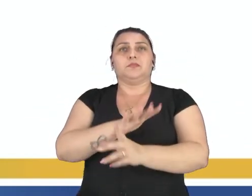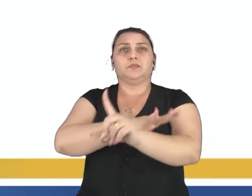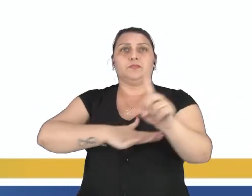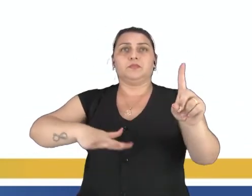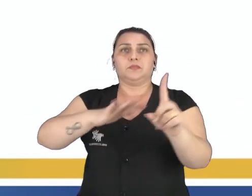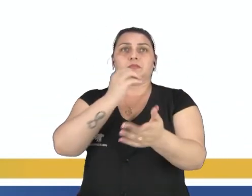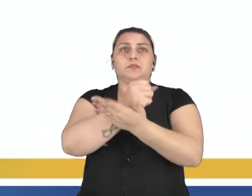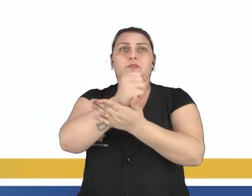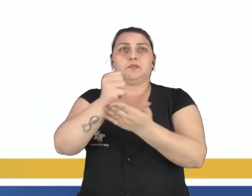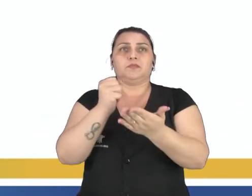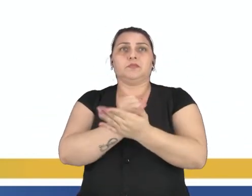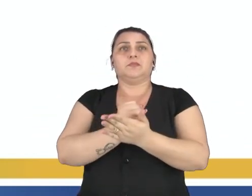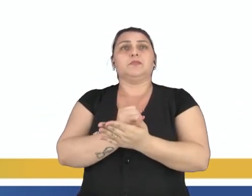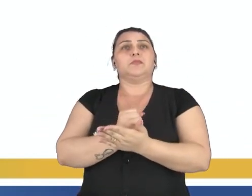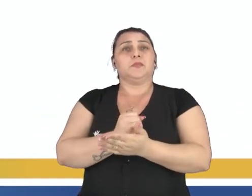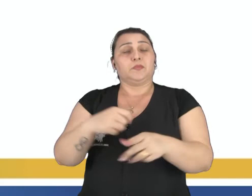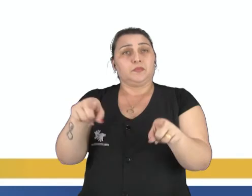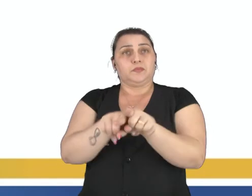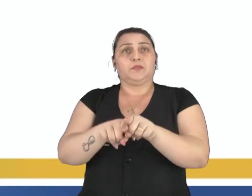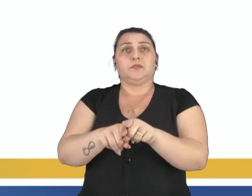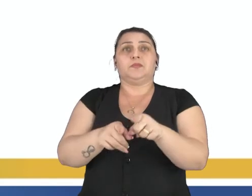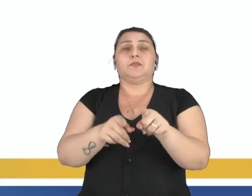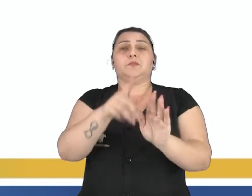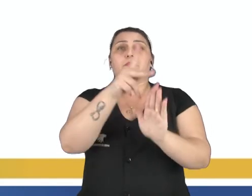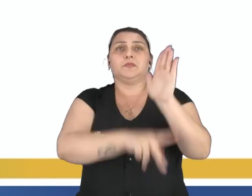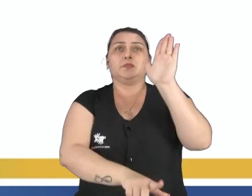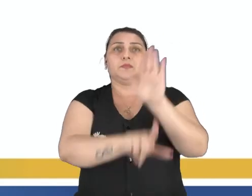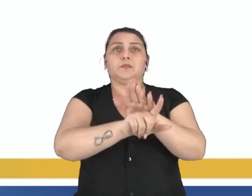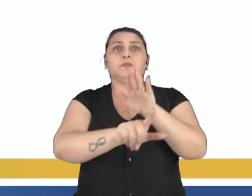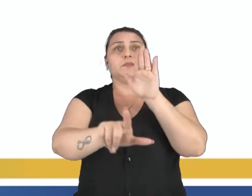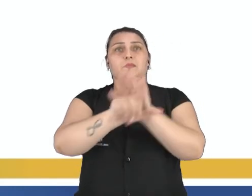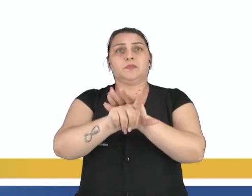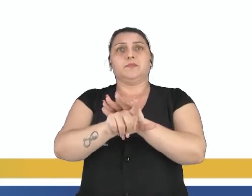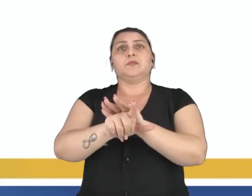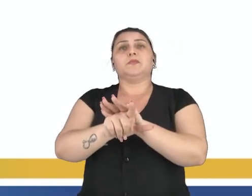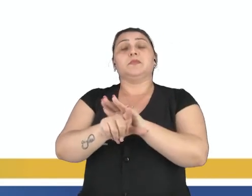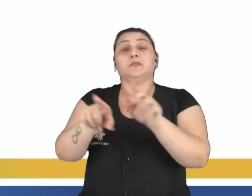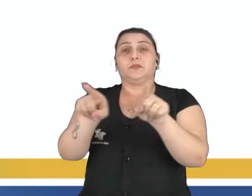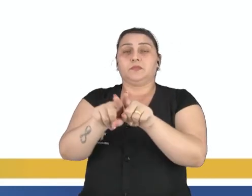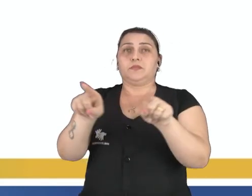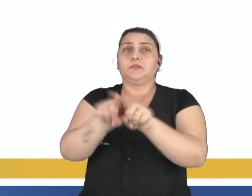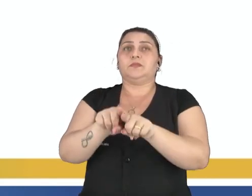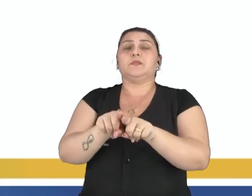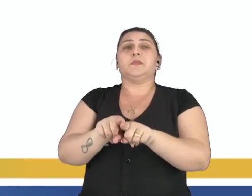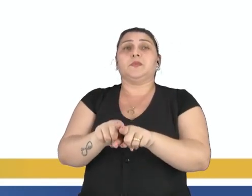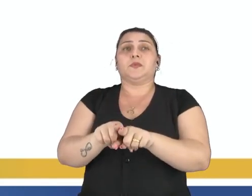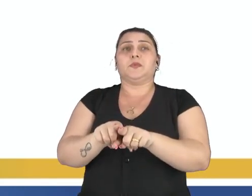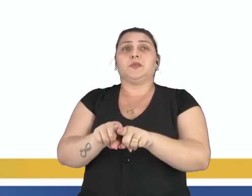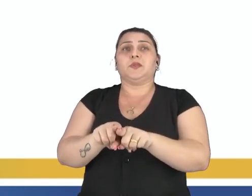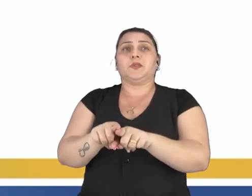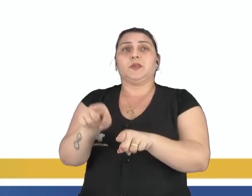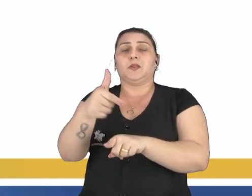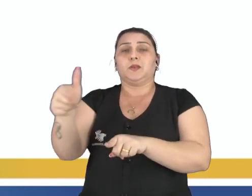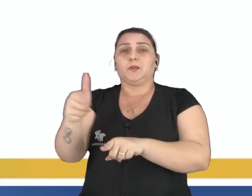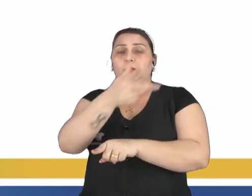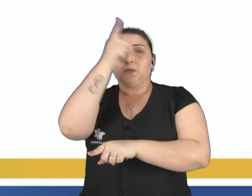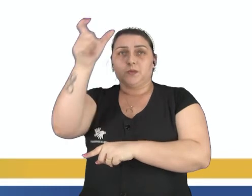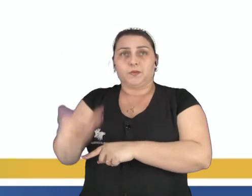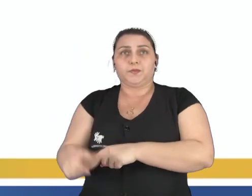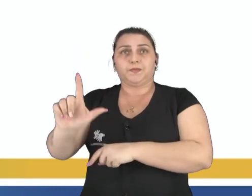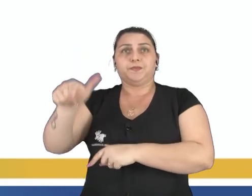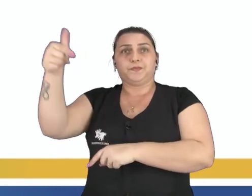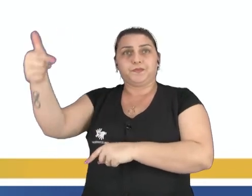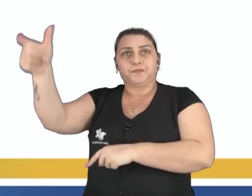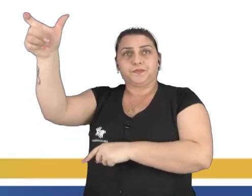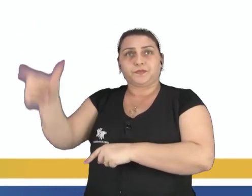no corpo burocrático e também tem um projeto político, leis, enfim, e simboliza um poder impessoal. Aí do outro